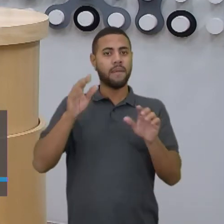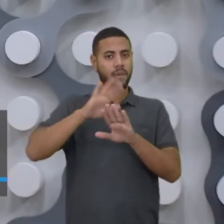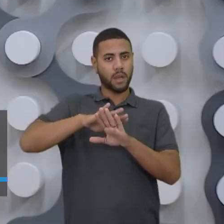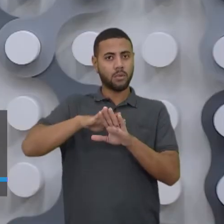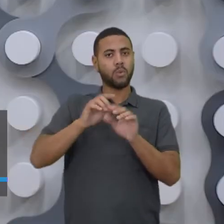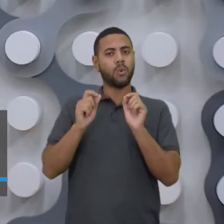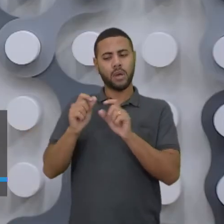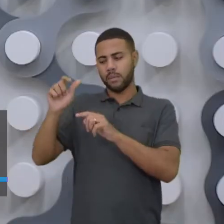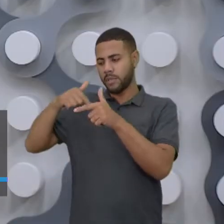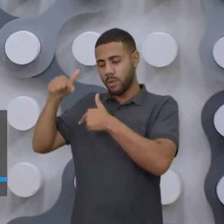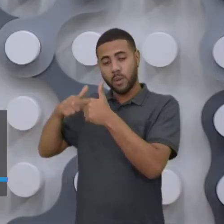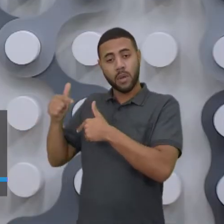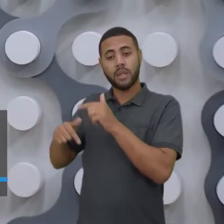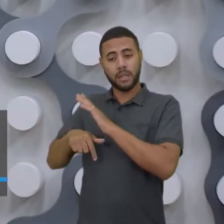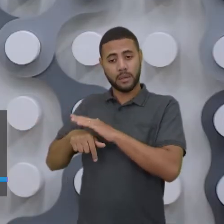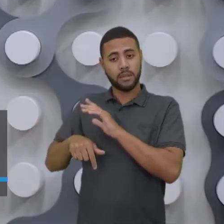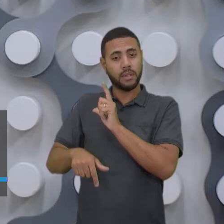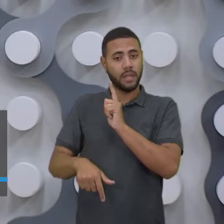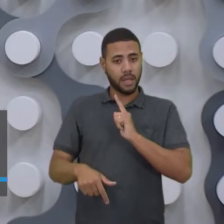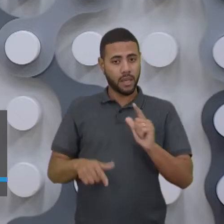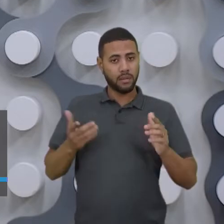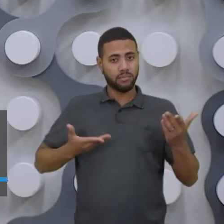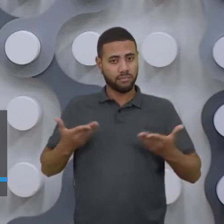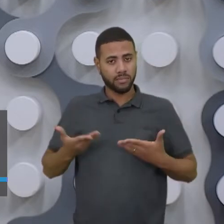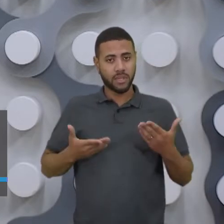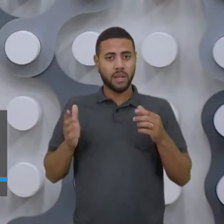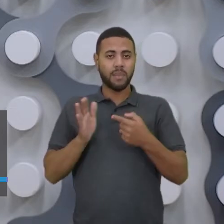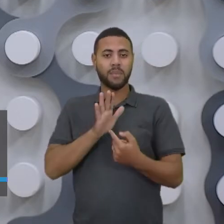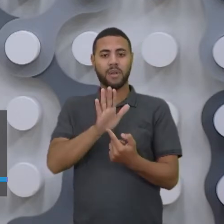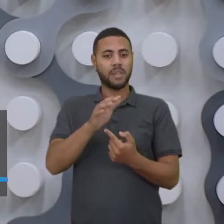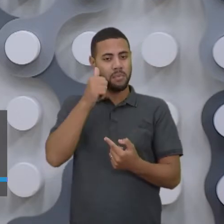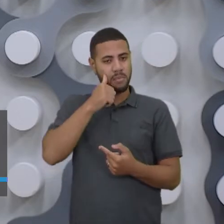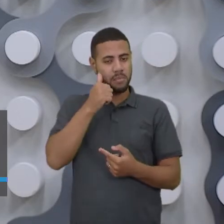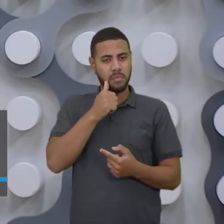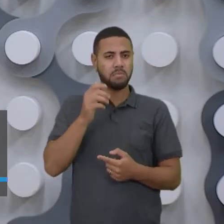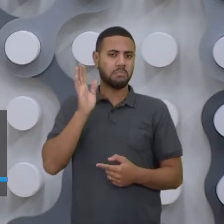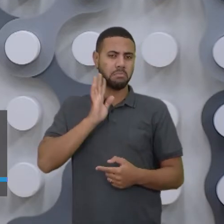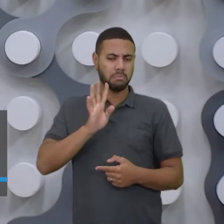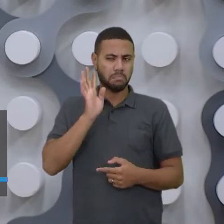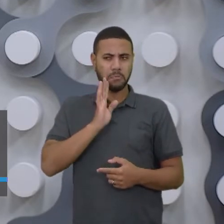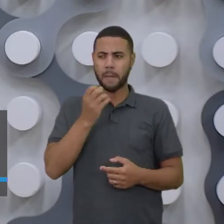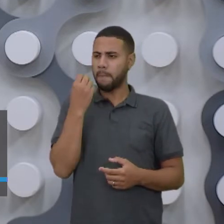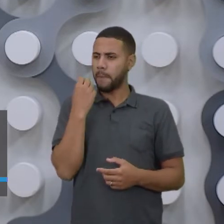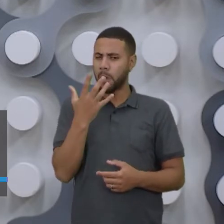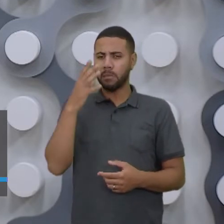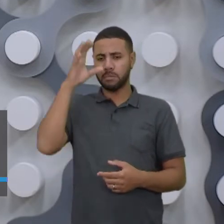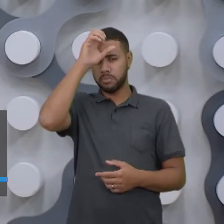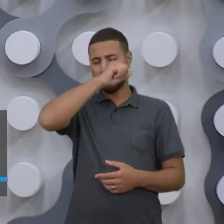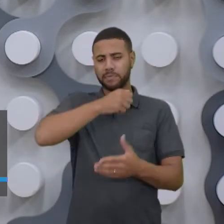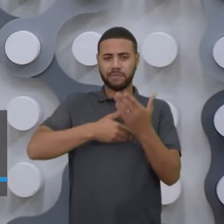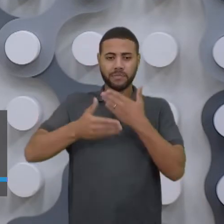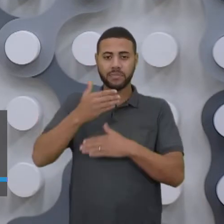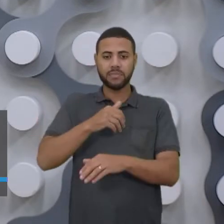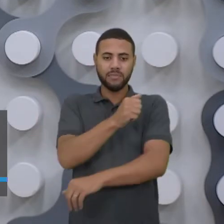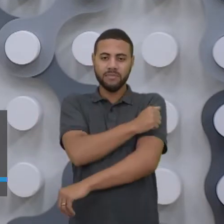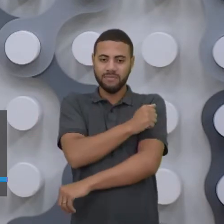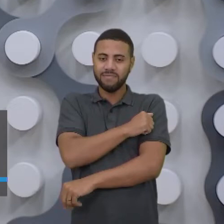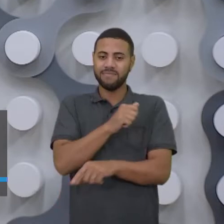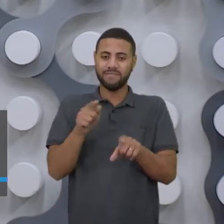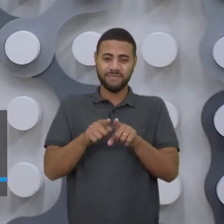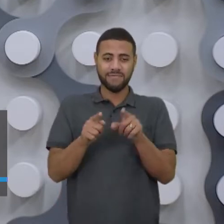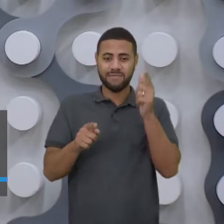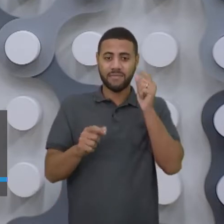viés da nossa entrevista com ela, e foi muito bom, porque os alunos, os estudantes